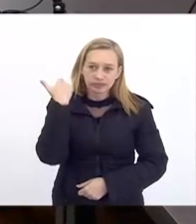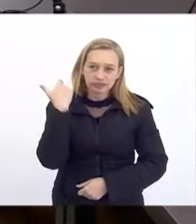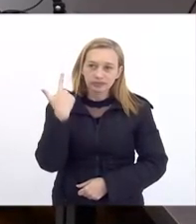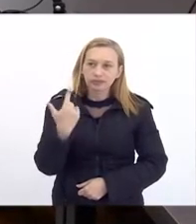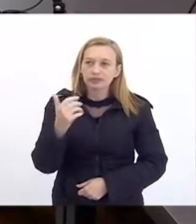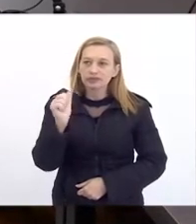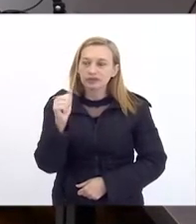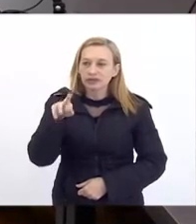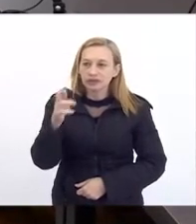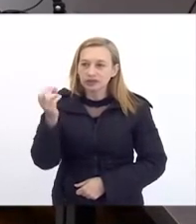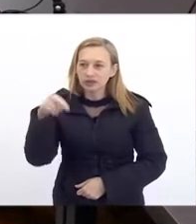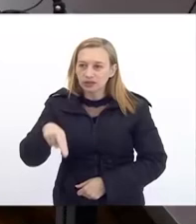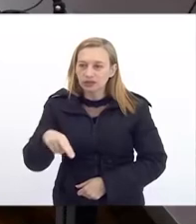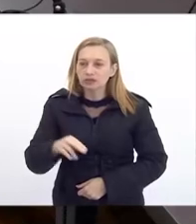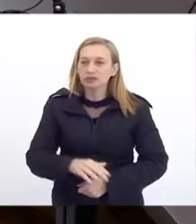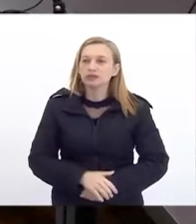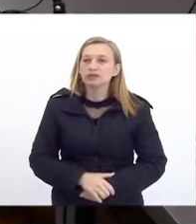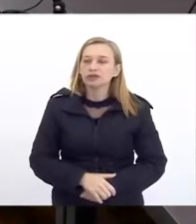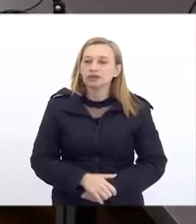Anderson Moraes,